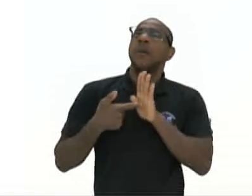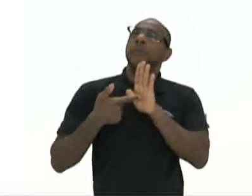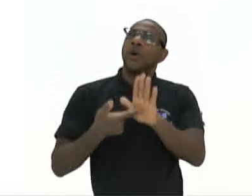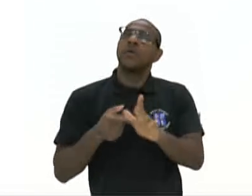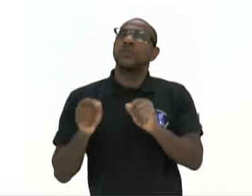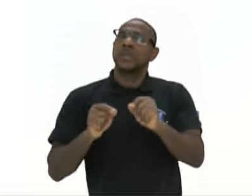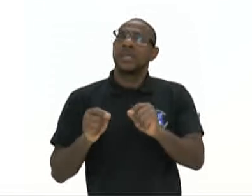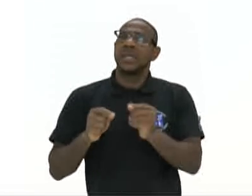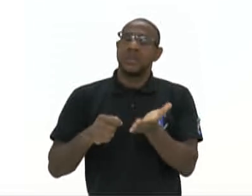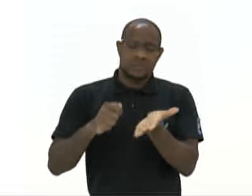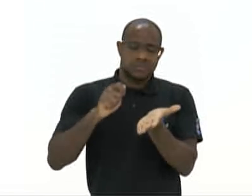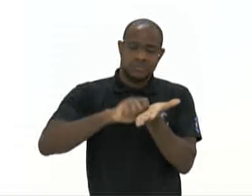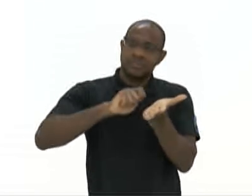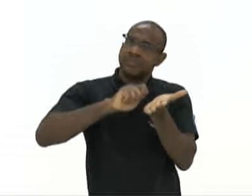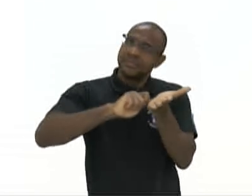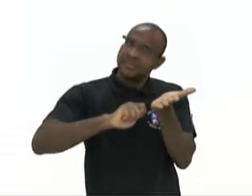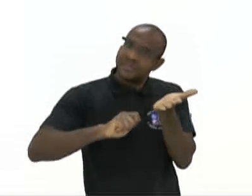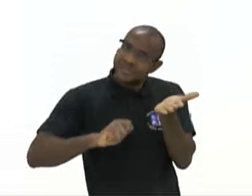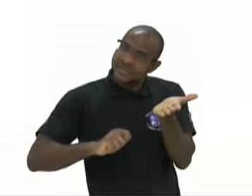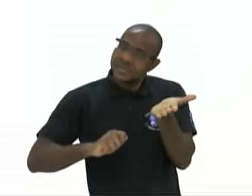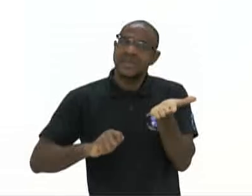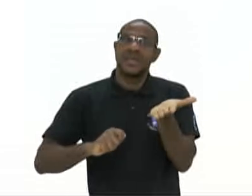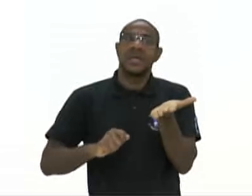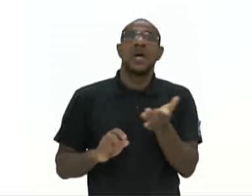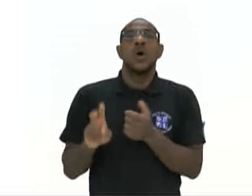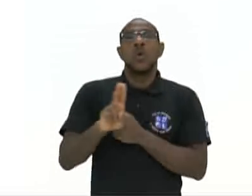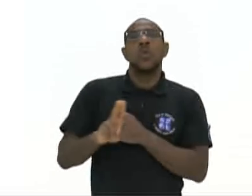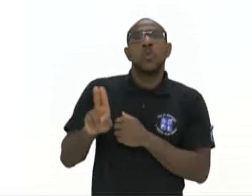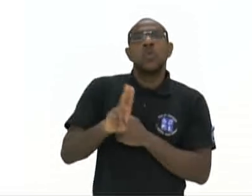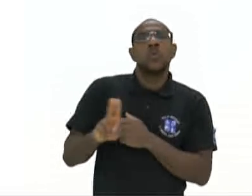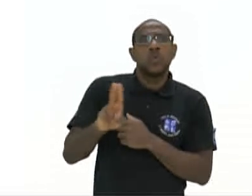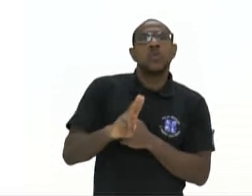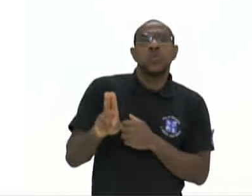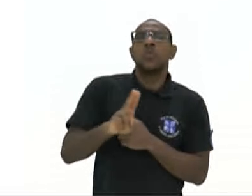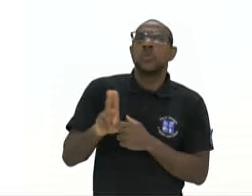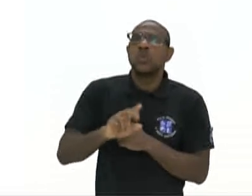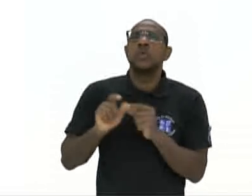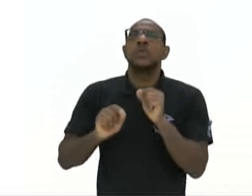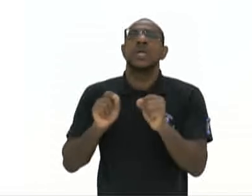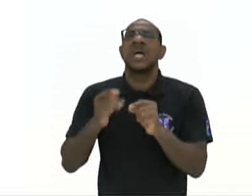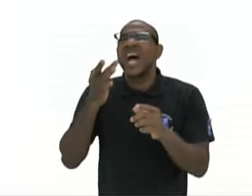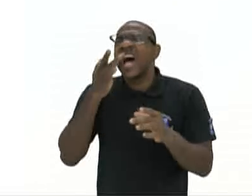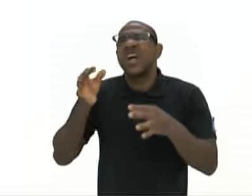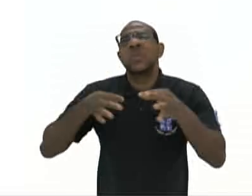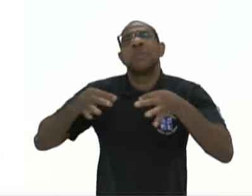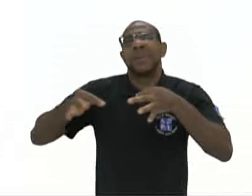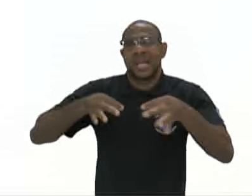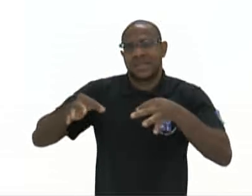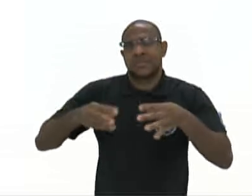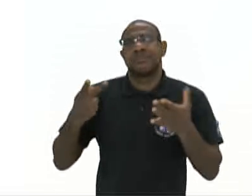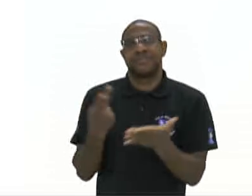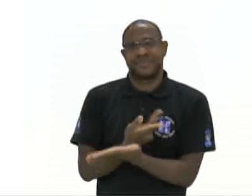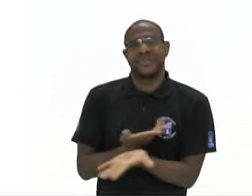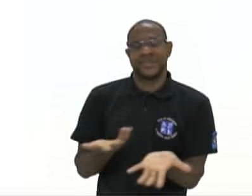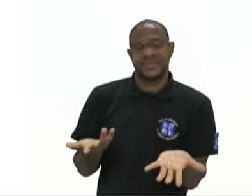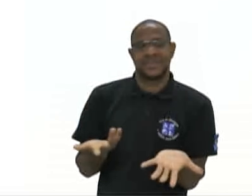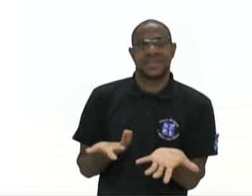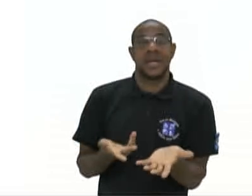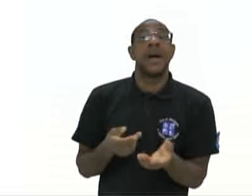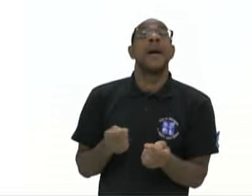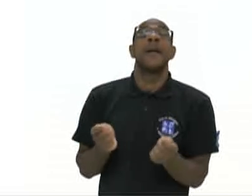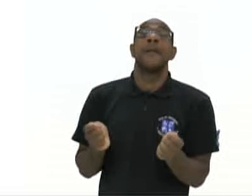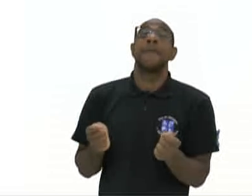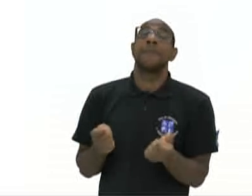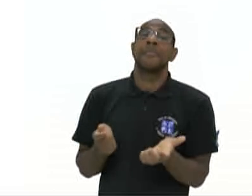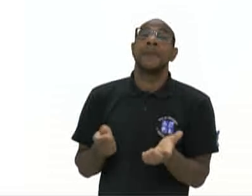veemente repúdio ao uso indiscriminado e cada vez maior do plástico. Mesmo sabendo